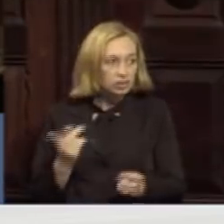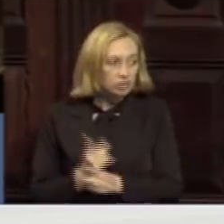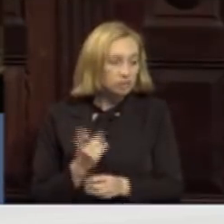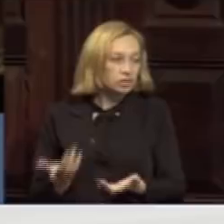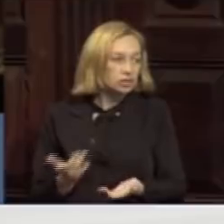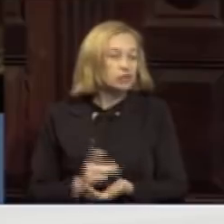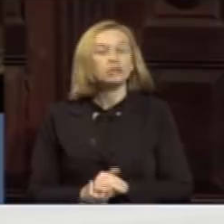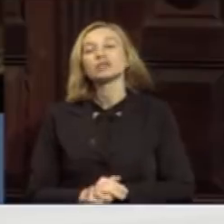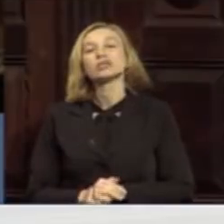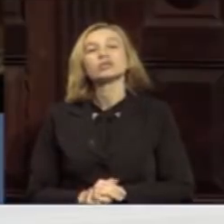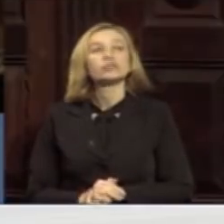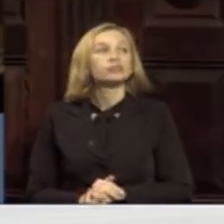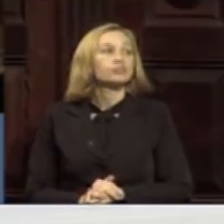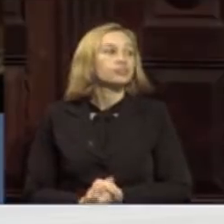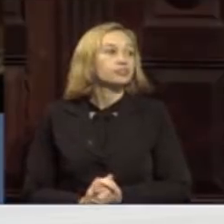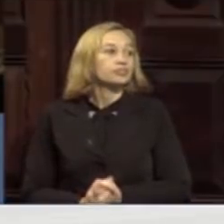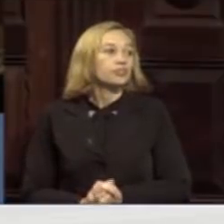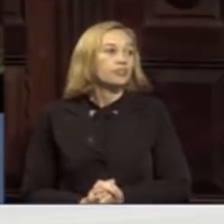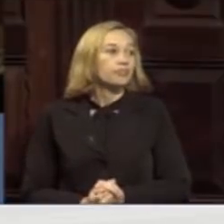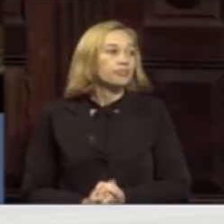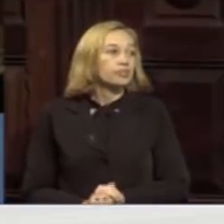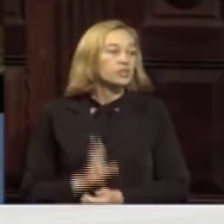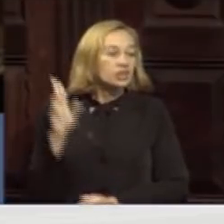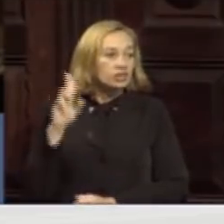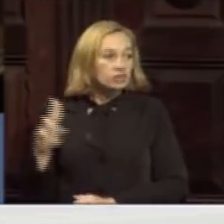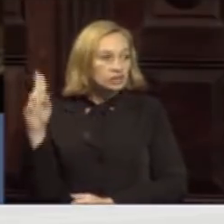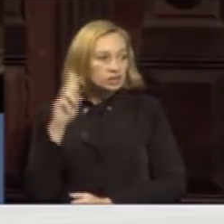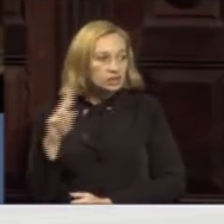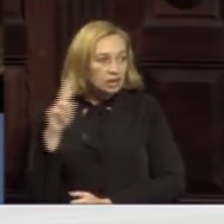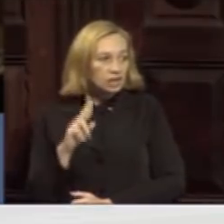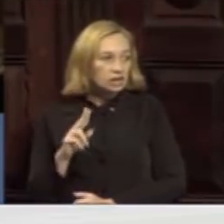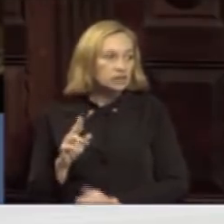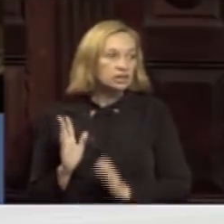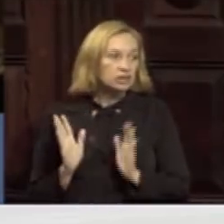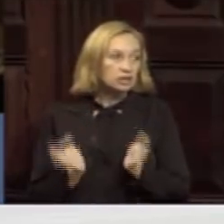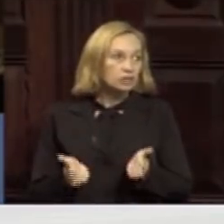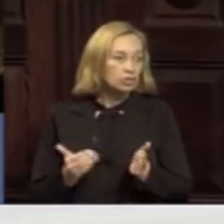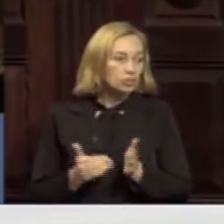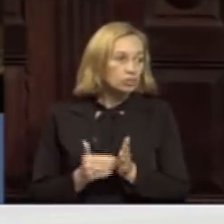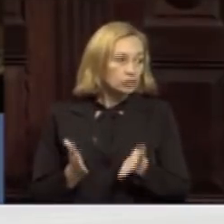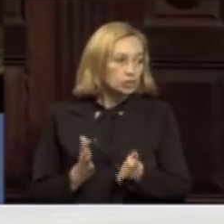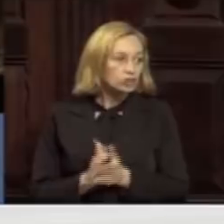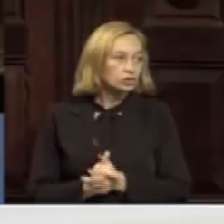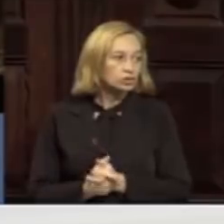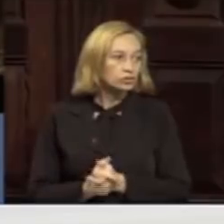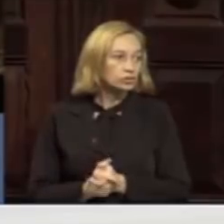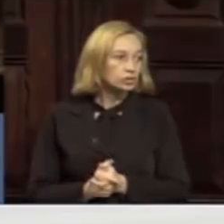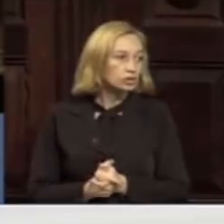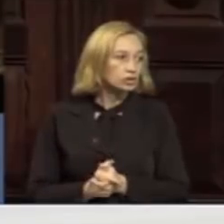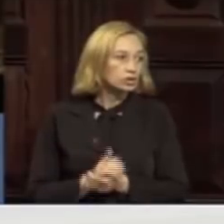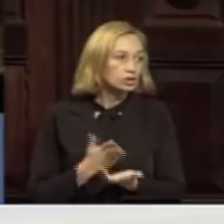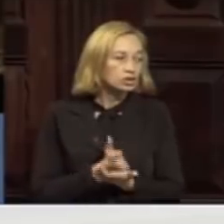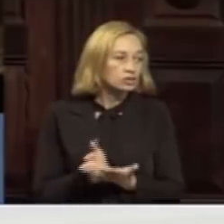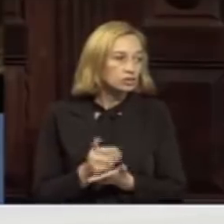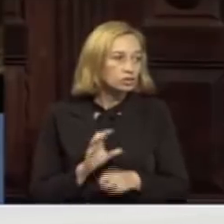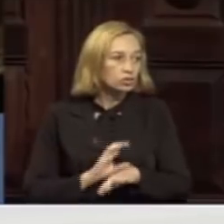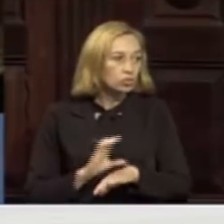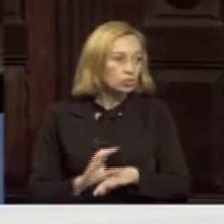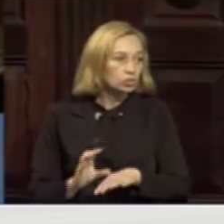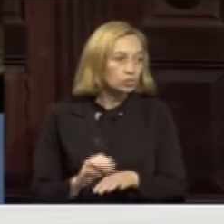sua incorporação aos quadros da universidade, ocupando os cargos que ocupam hoje, para não ter problema de que houve desvio de concurso público, mas para isso é preciso